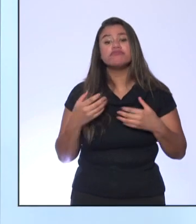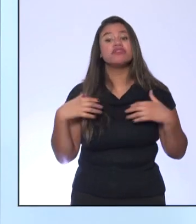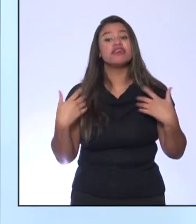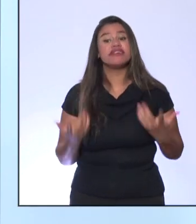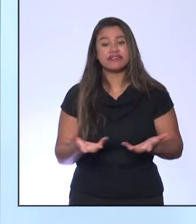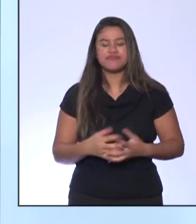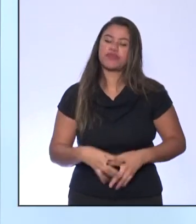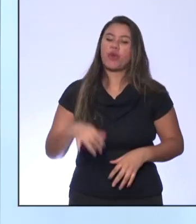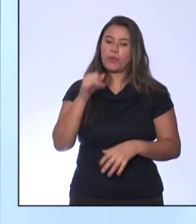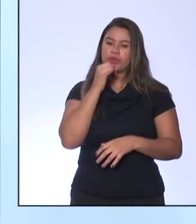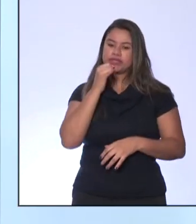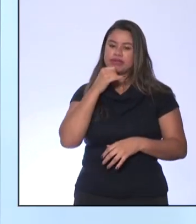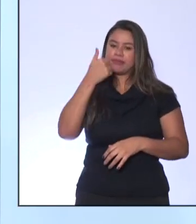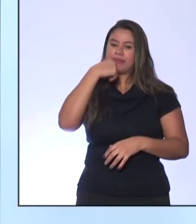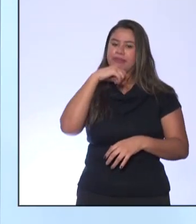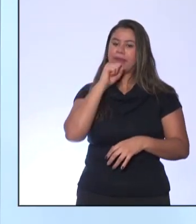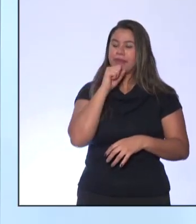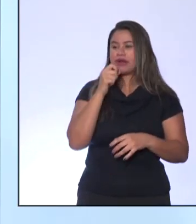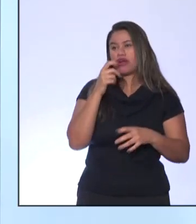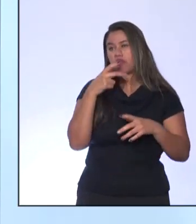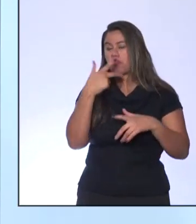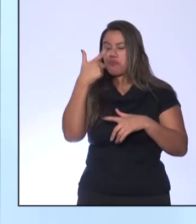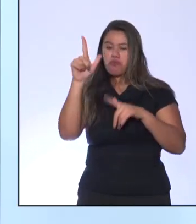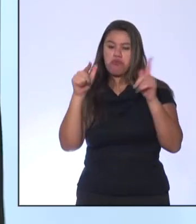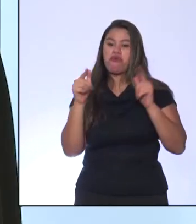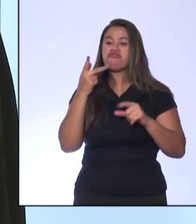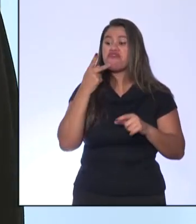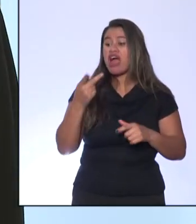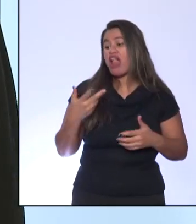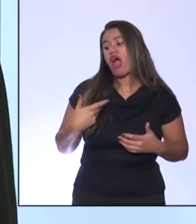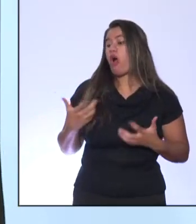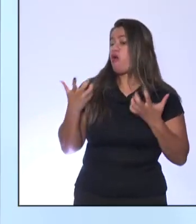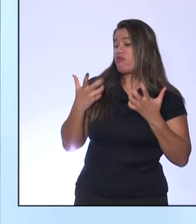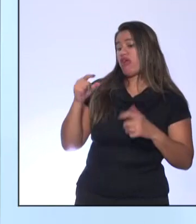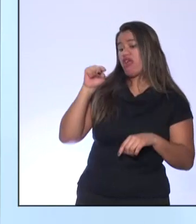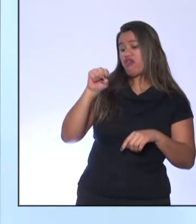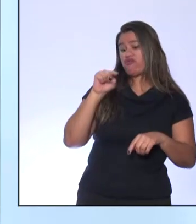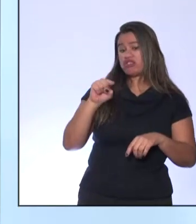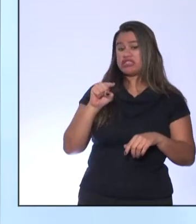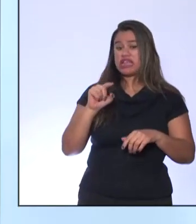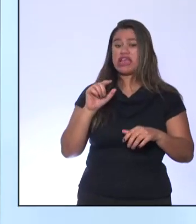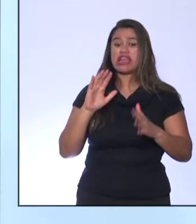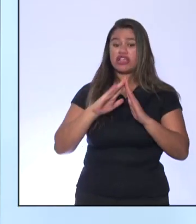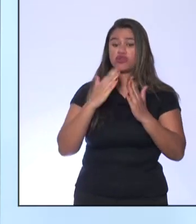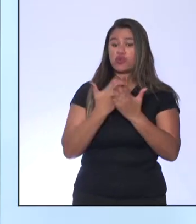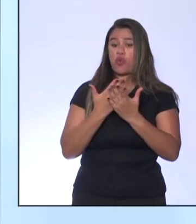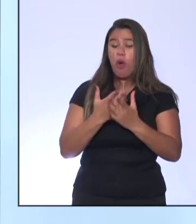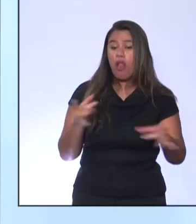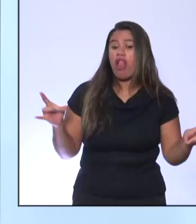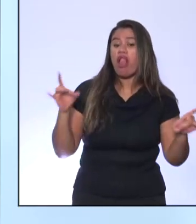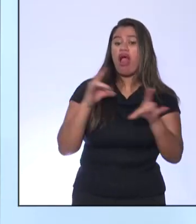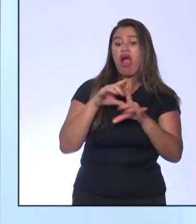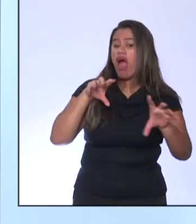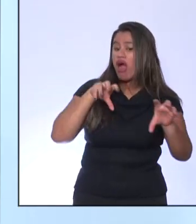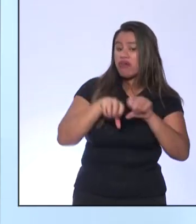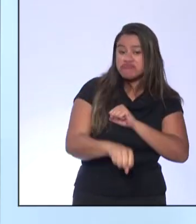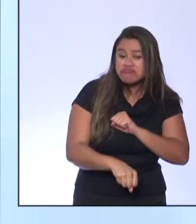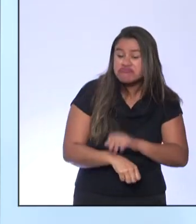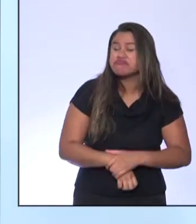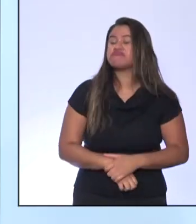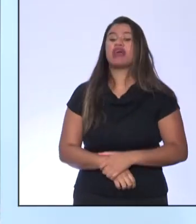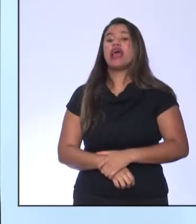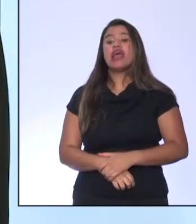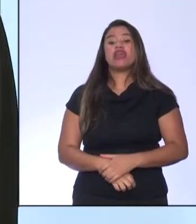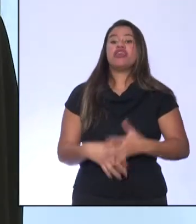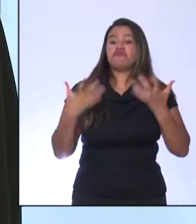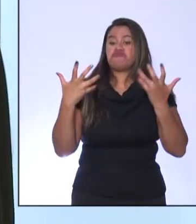eu espero que você consiga passar de ano, eu espero que você arrume um